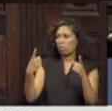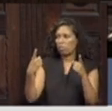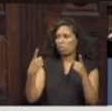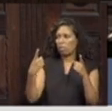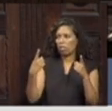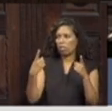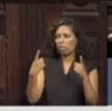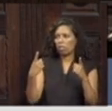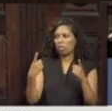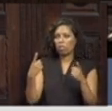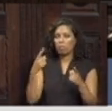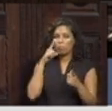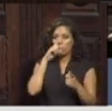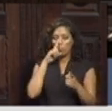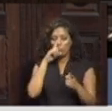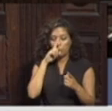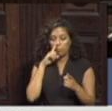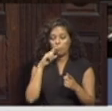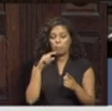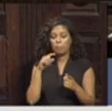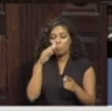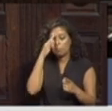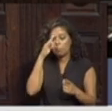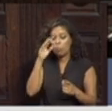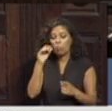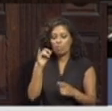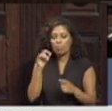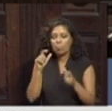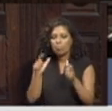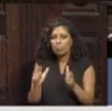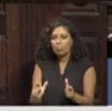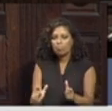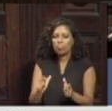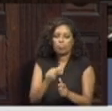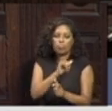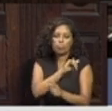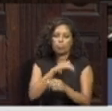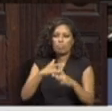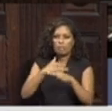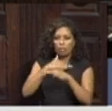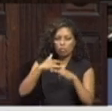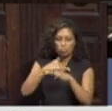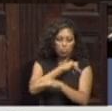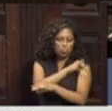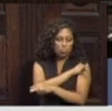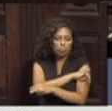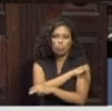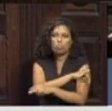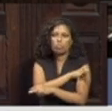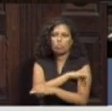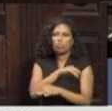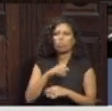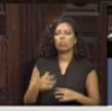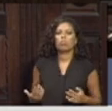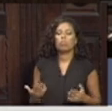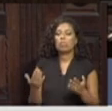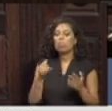pela presidência deste expediente final, sobre um tema que tem chamado muitíssimo a nossa